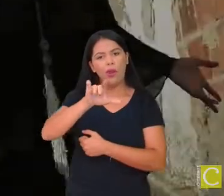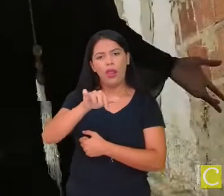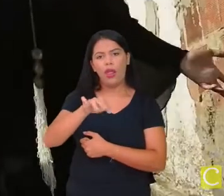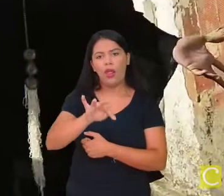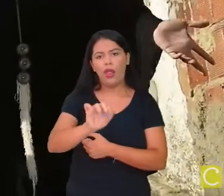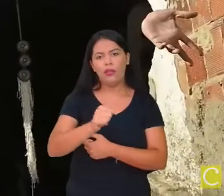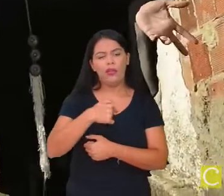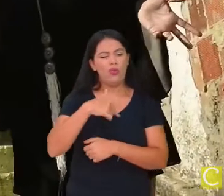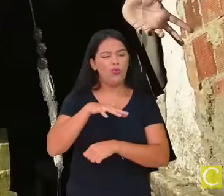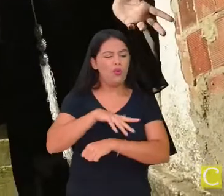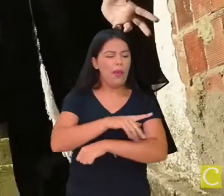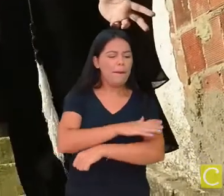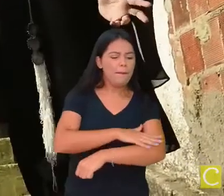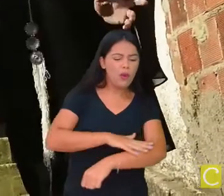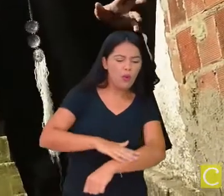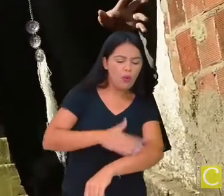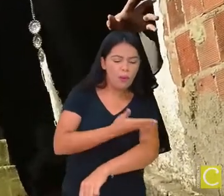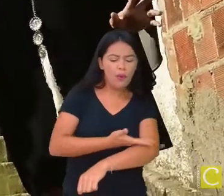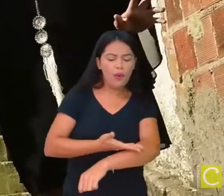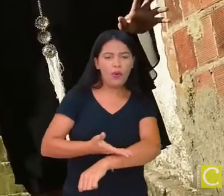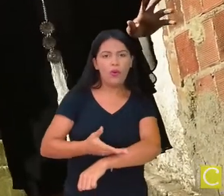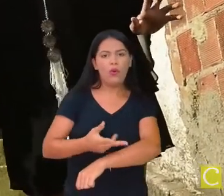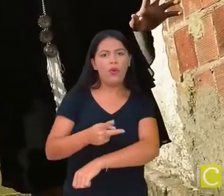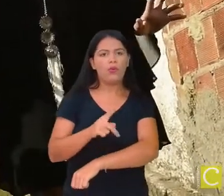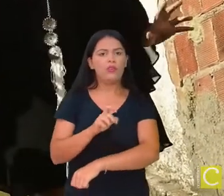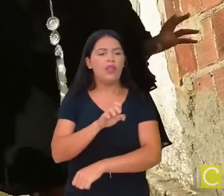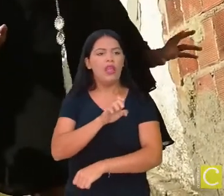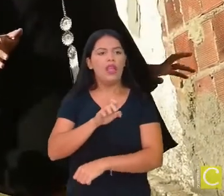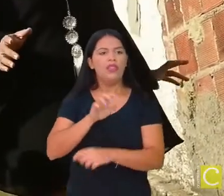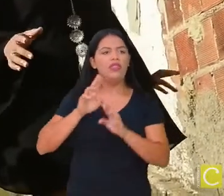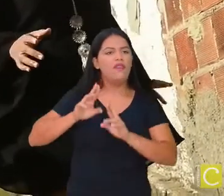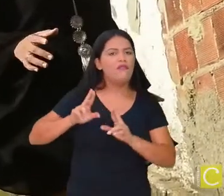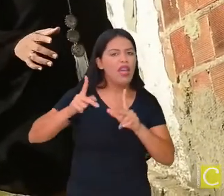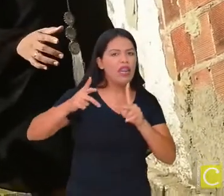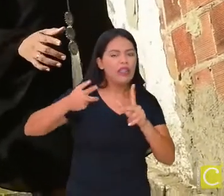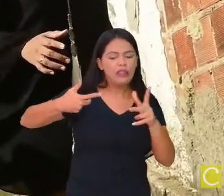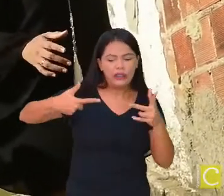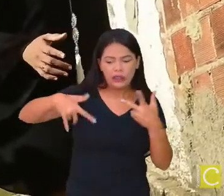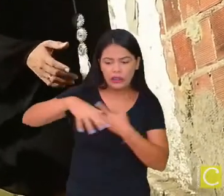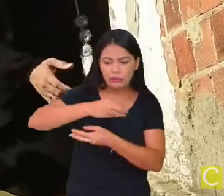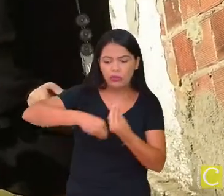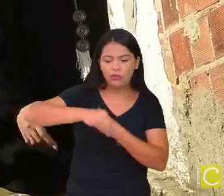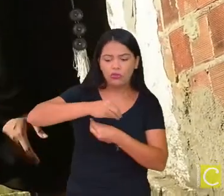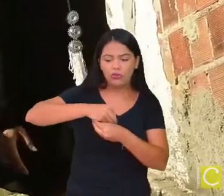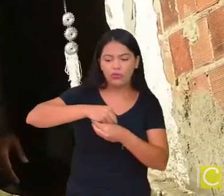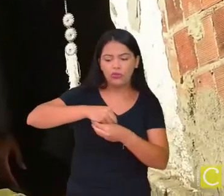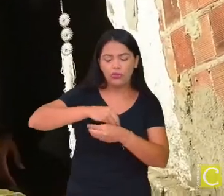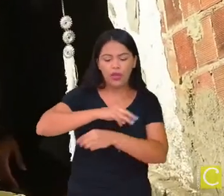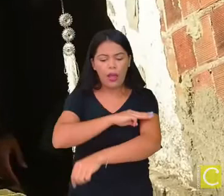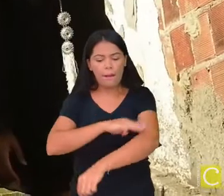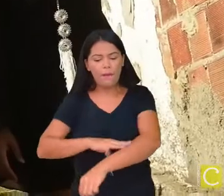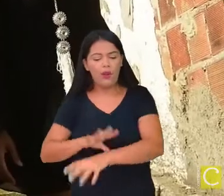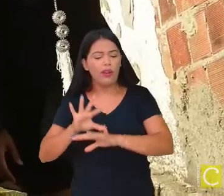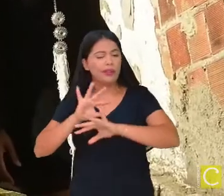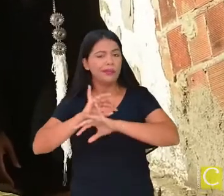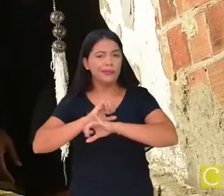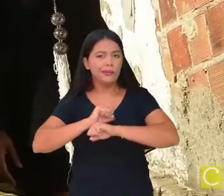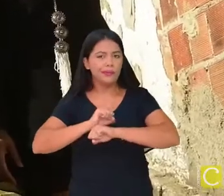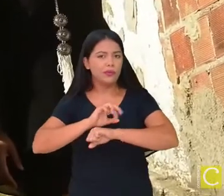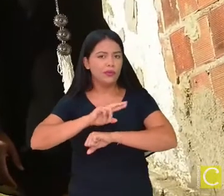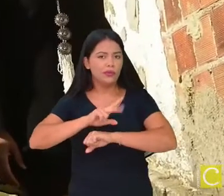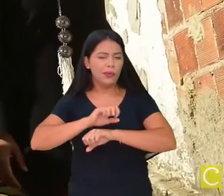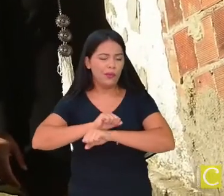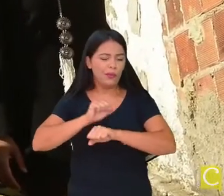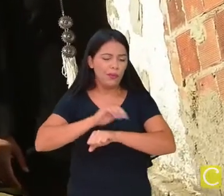sou parda, bronzeada, exótica, mestiça, morena escura, nem